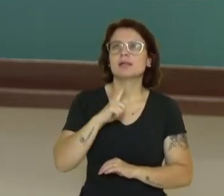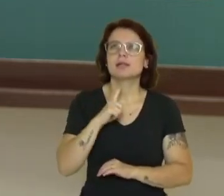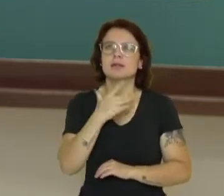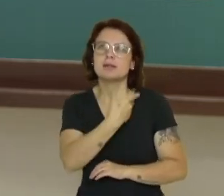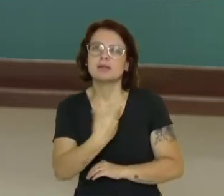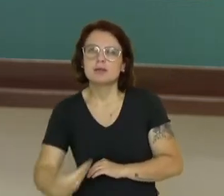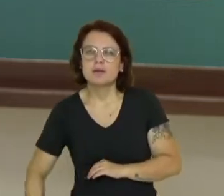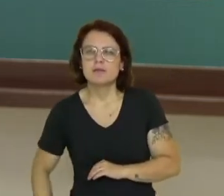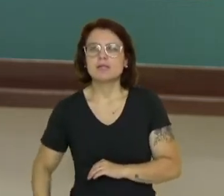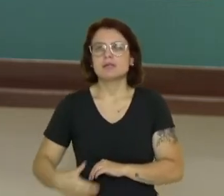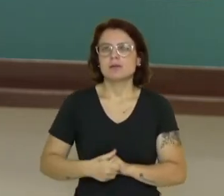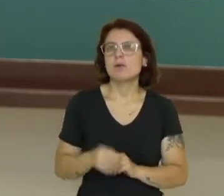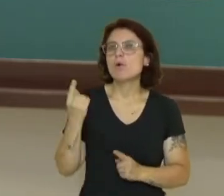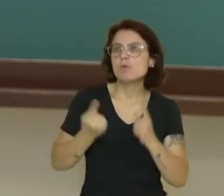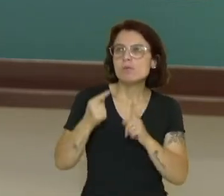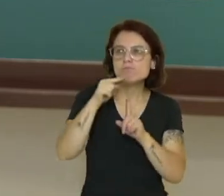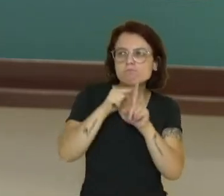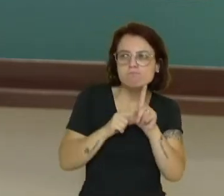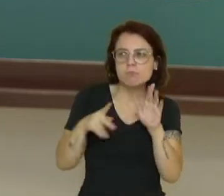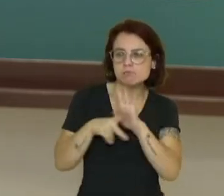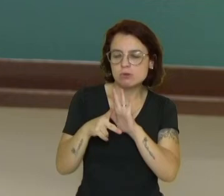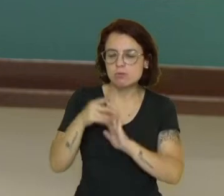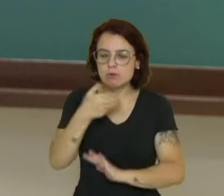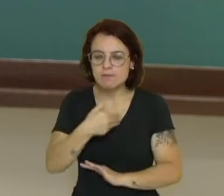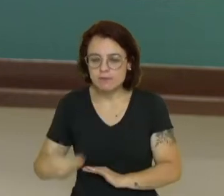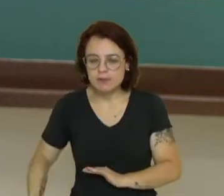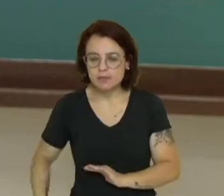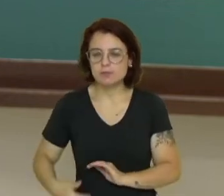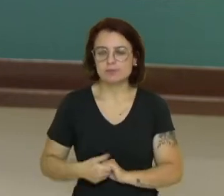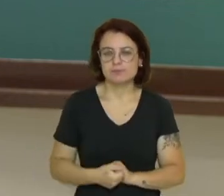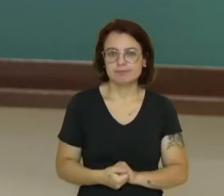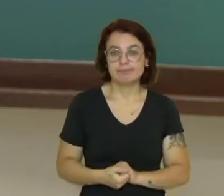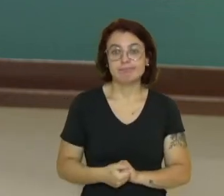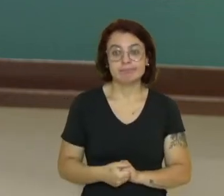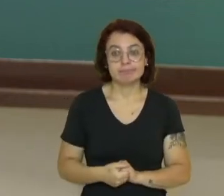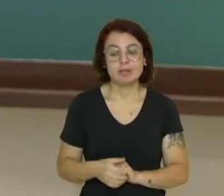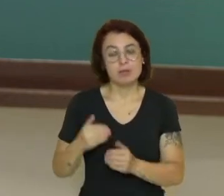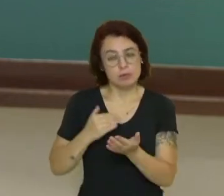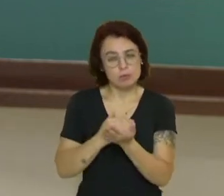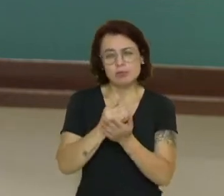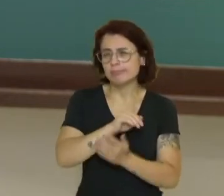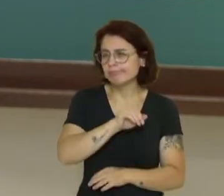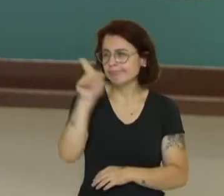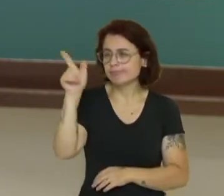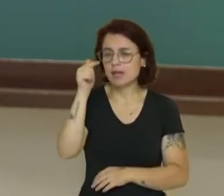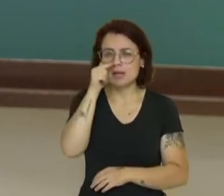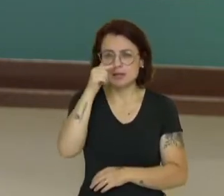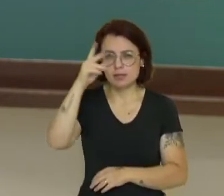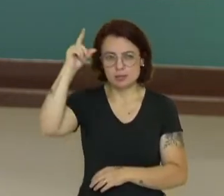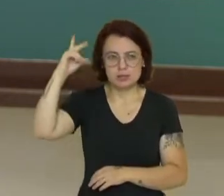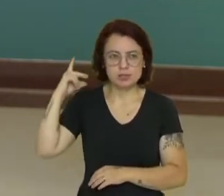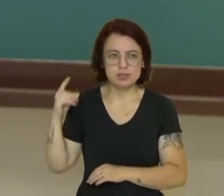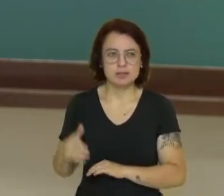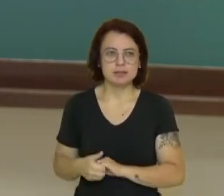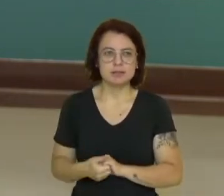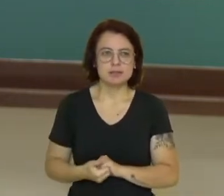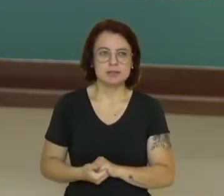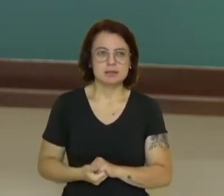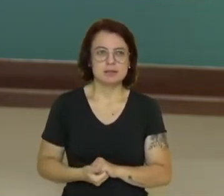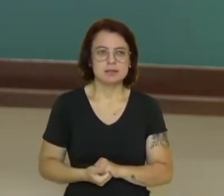é, quais são os tipos de governo, né? E isso, claro, começou ali lá na Grécia Antiga.